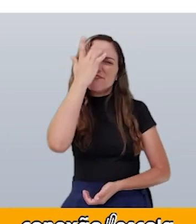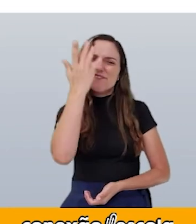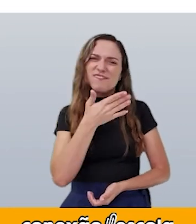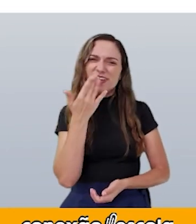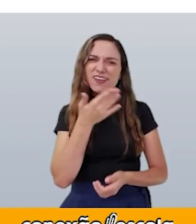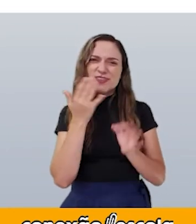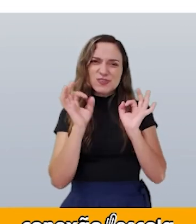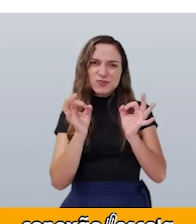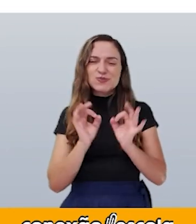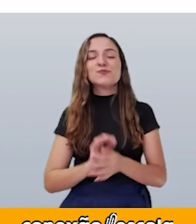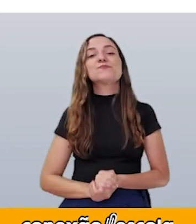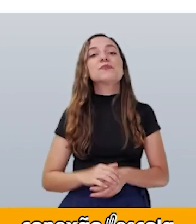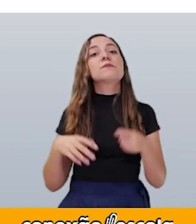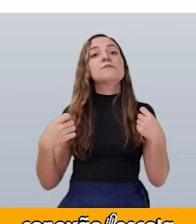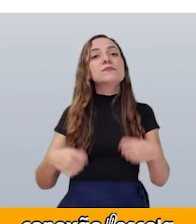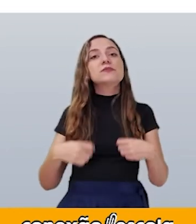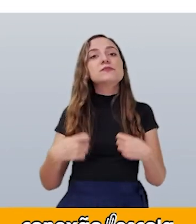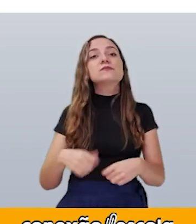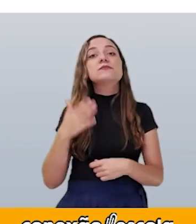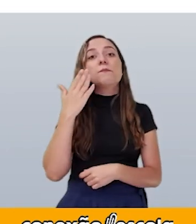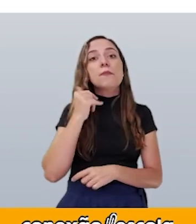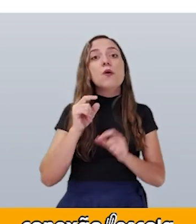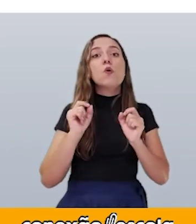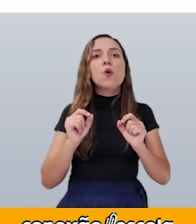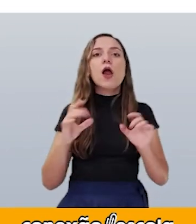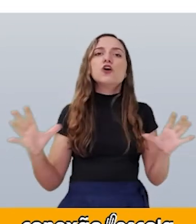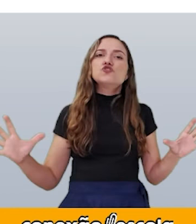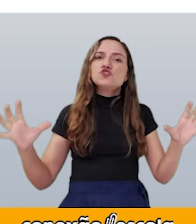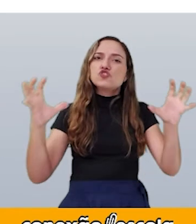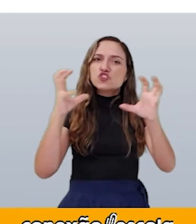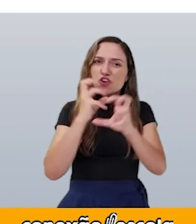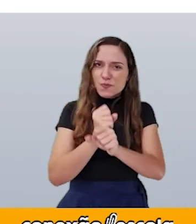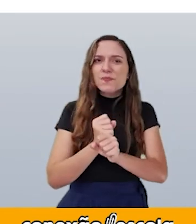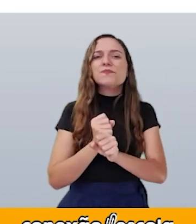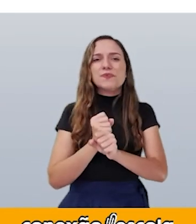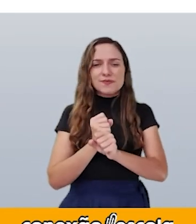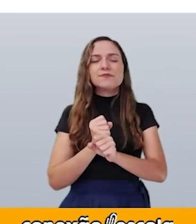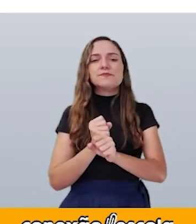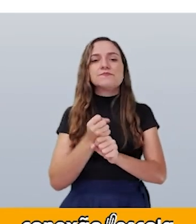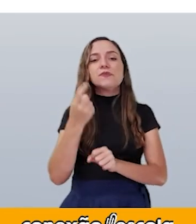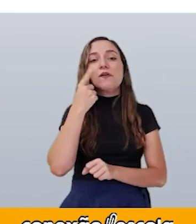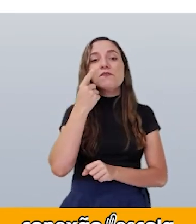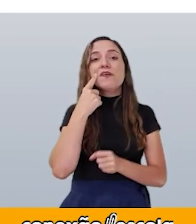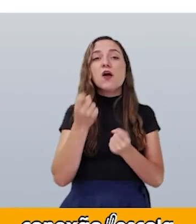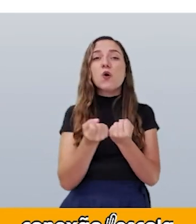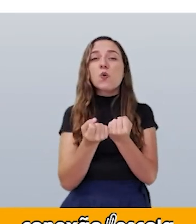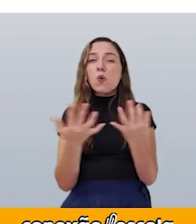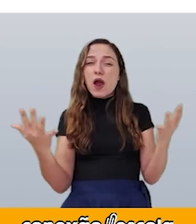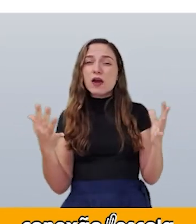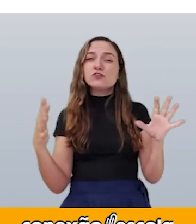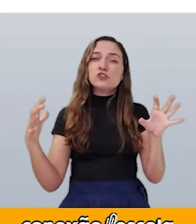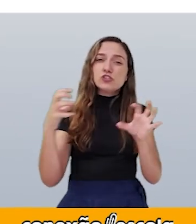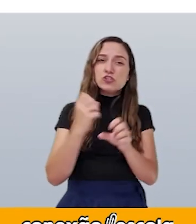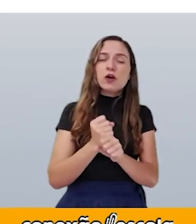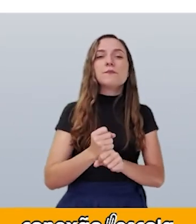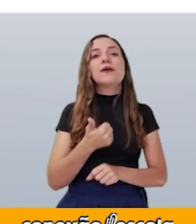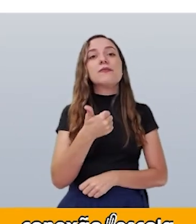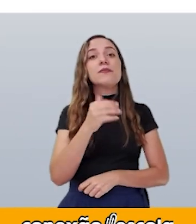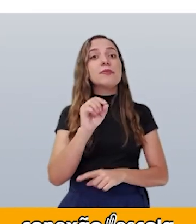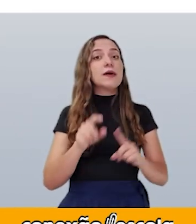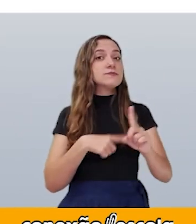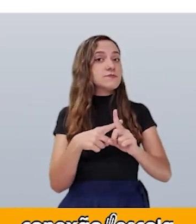fácil. Eu só preciso somar essa quantidade de 100 gramas